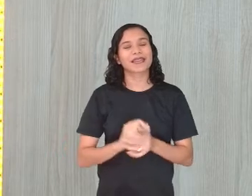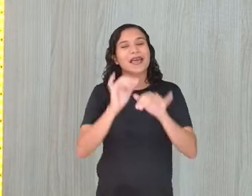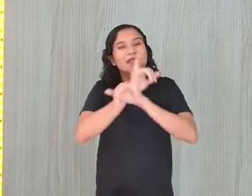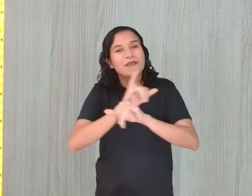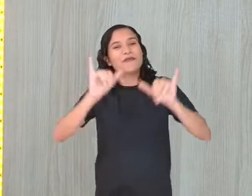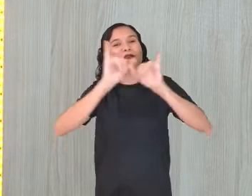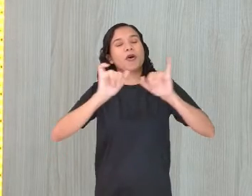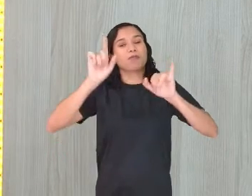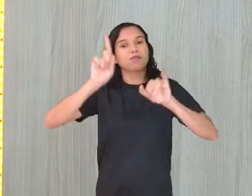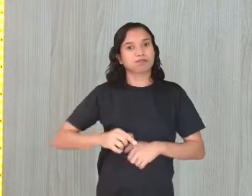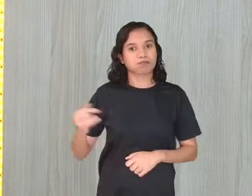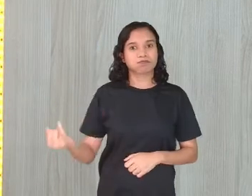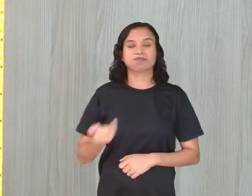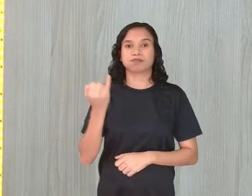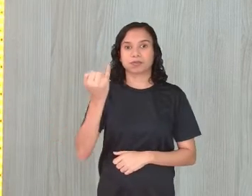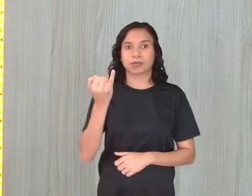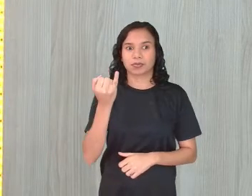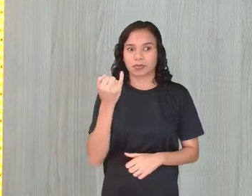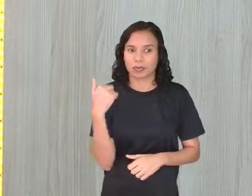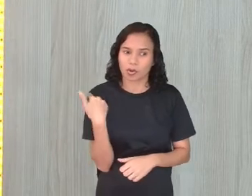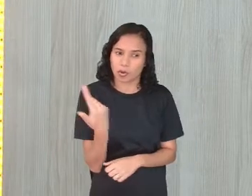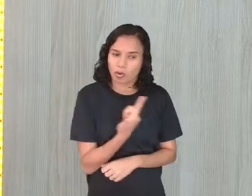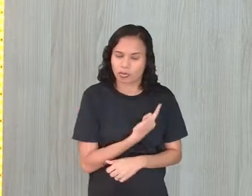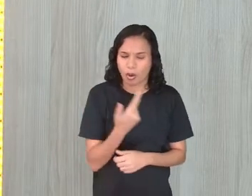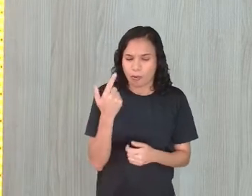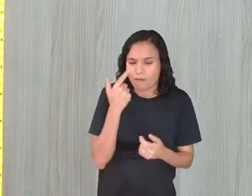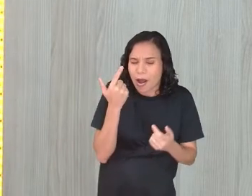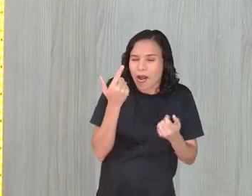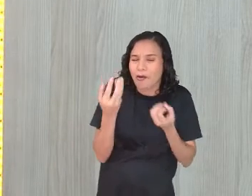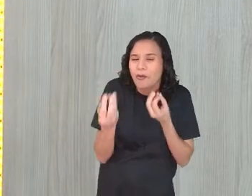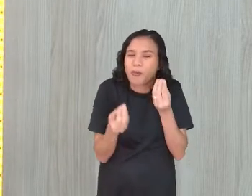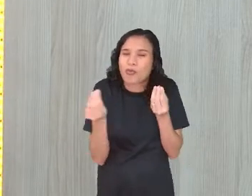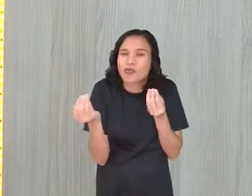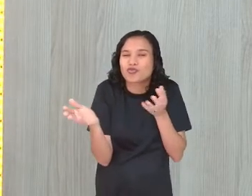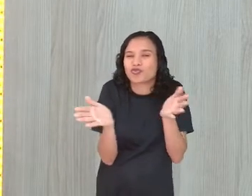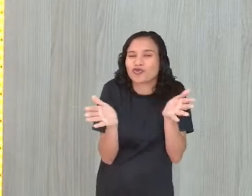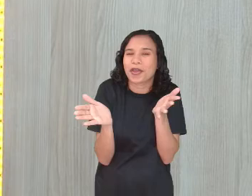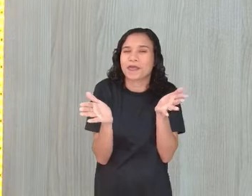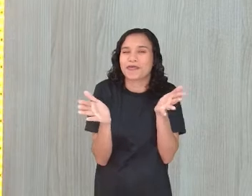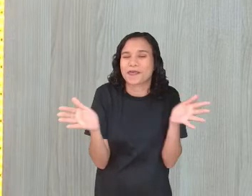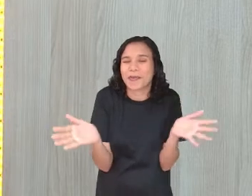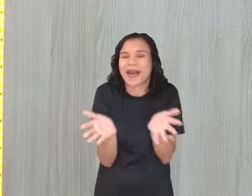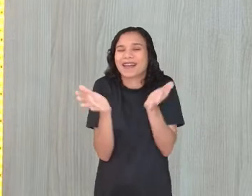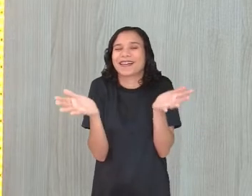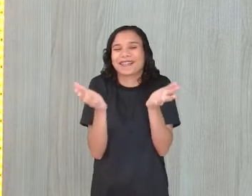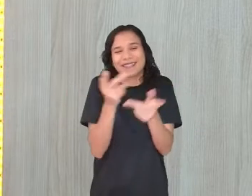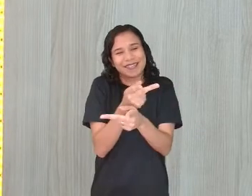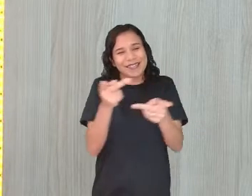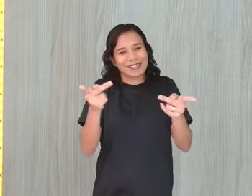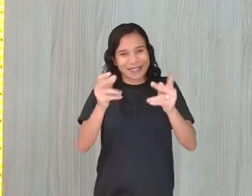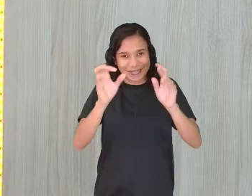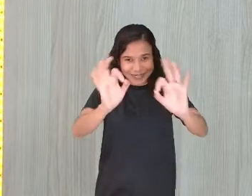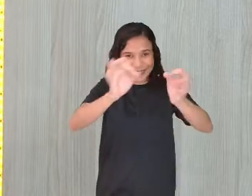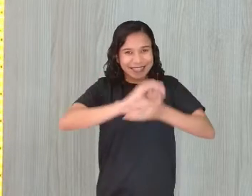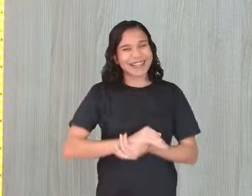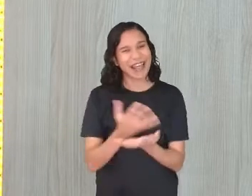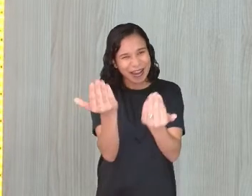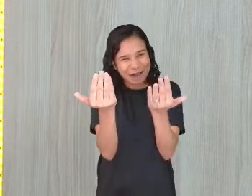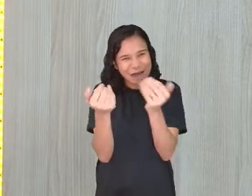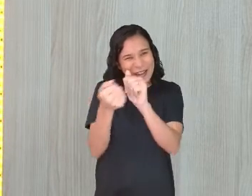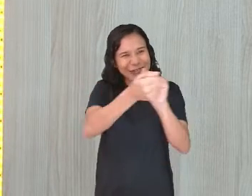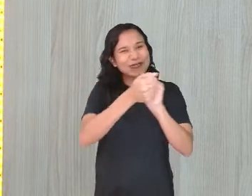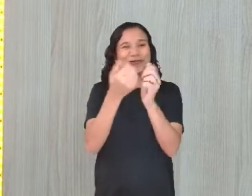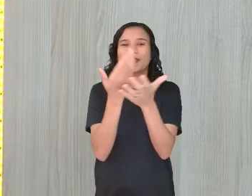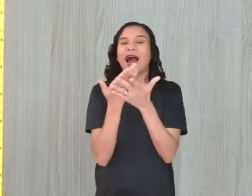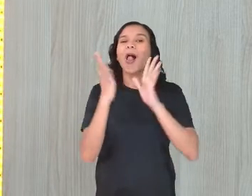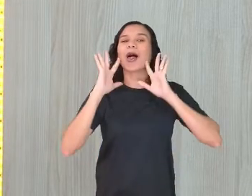que muitas vezes são frios, mas a gente procura trazer de uma forma mais quente, mais calorosa para vocês, de boa? Então chega junto que a